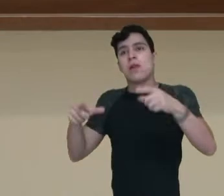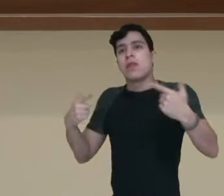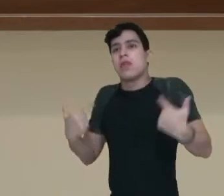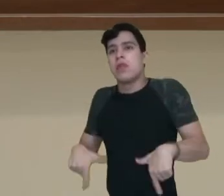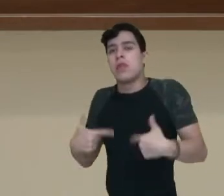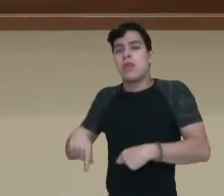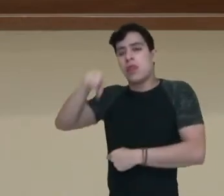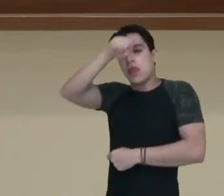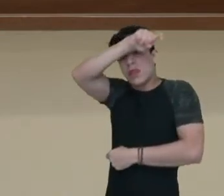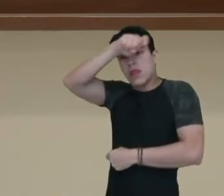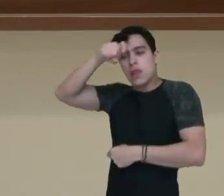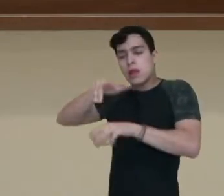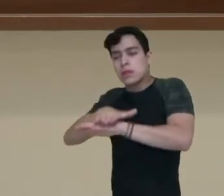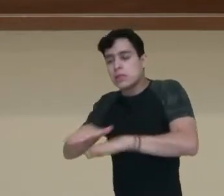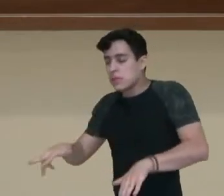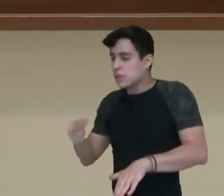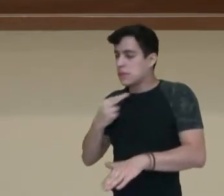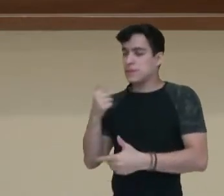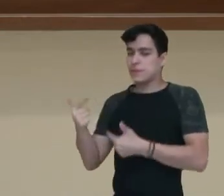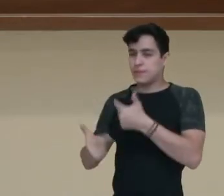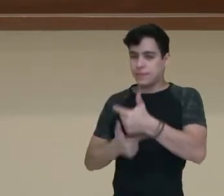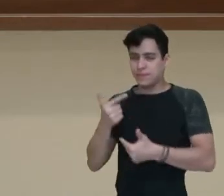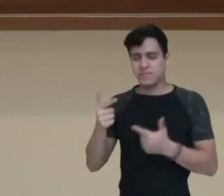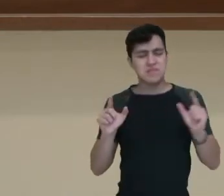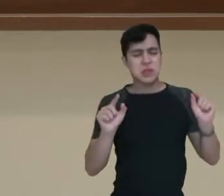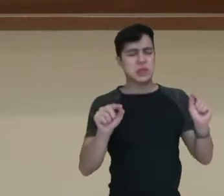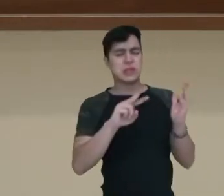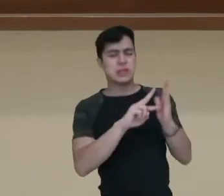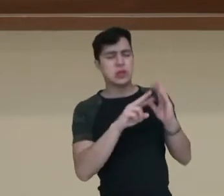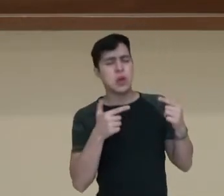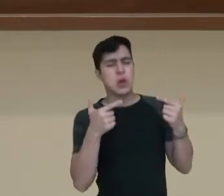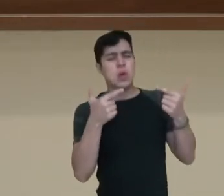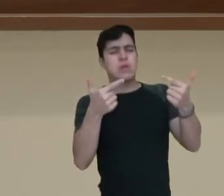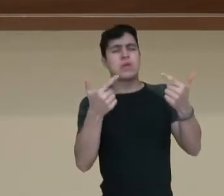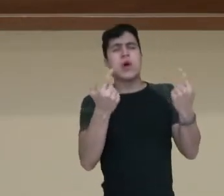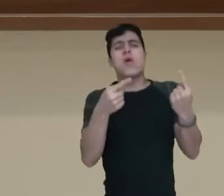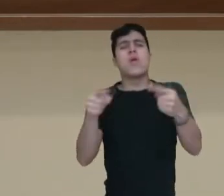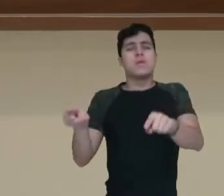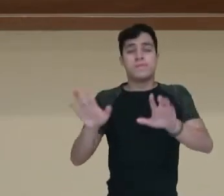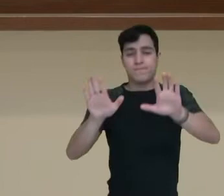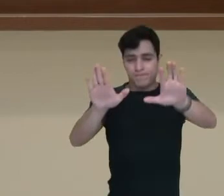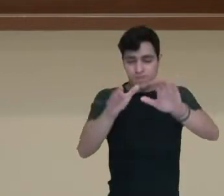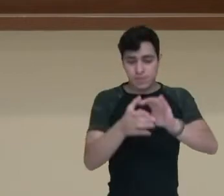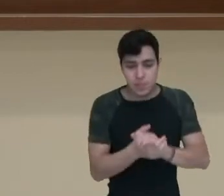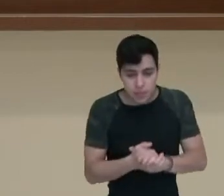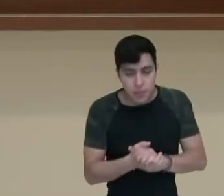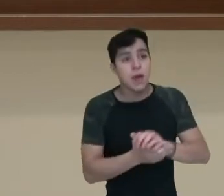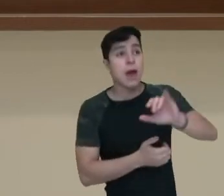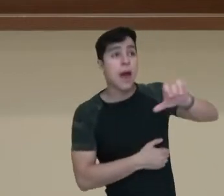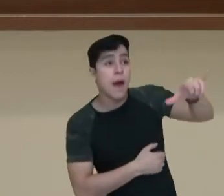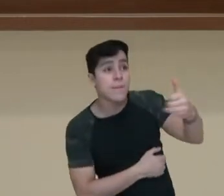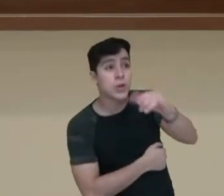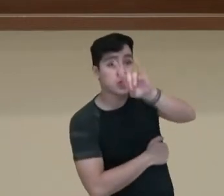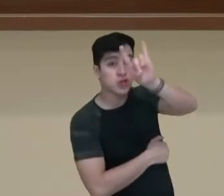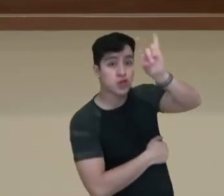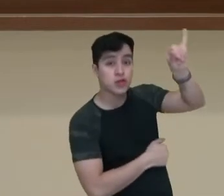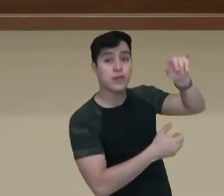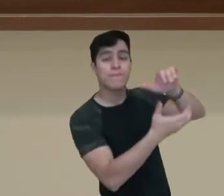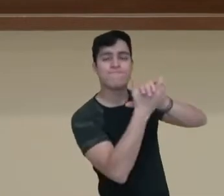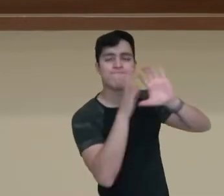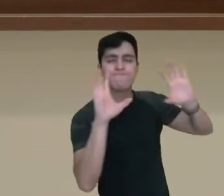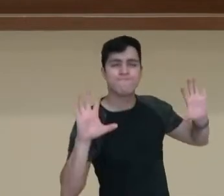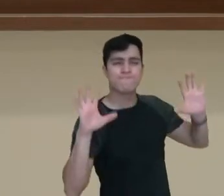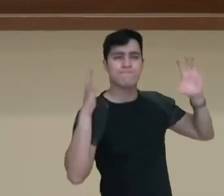Então, o que foi esse enfrentamento ao trabalho infantil? Diante da comemoração lá que a